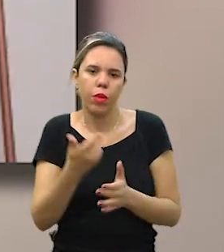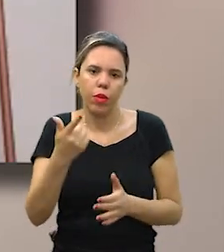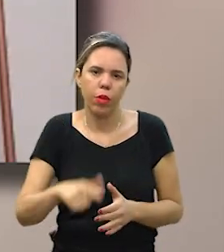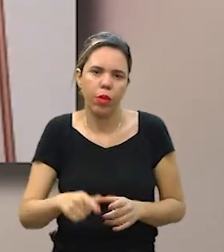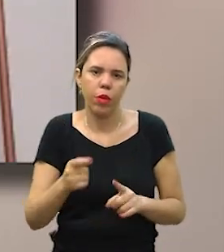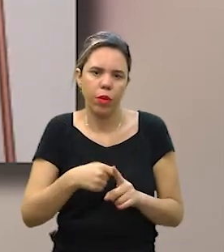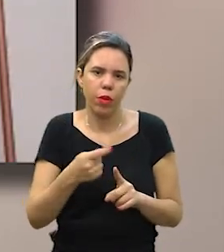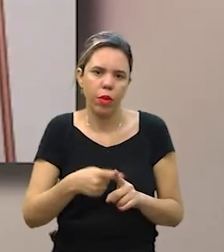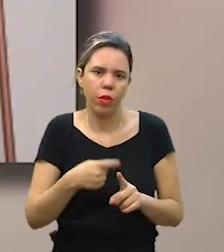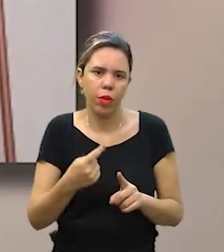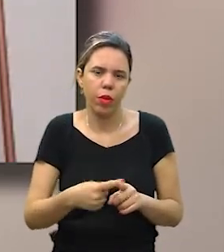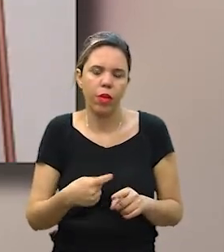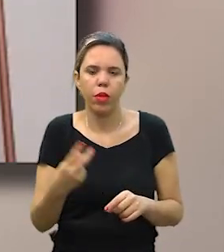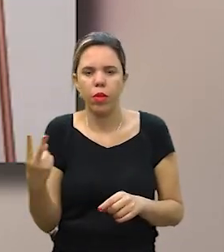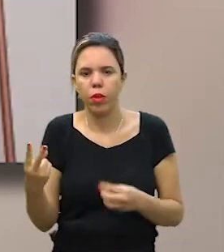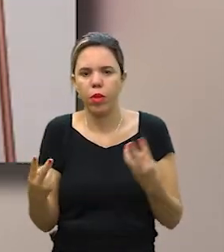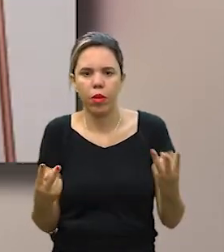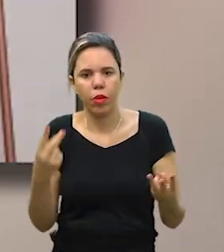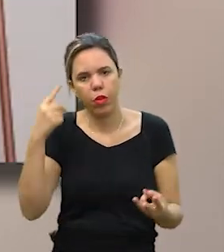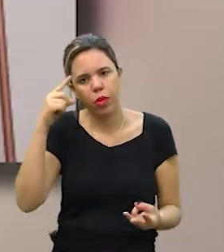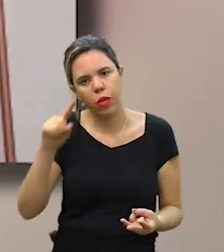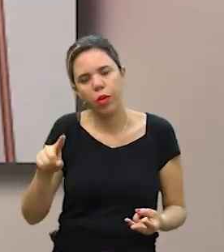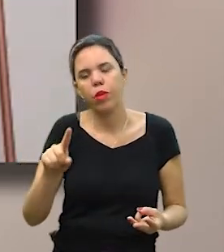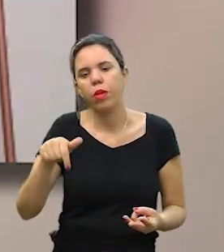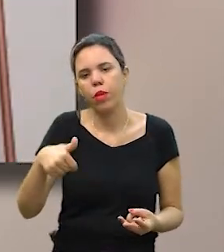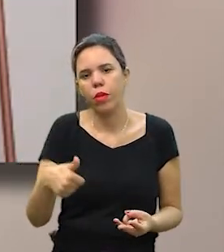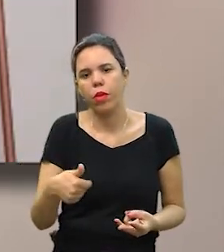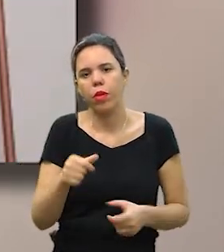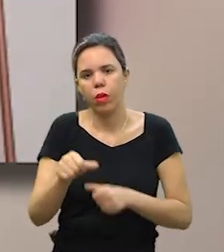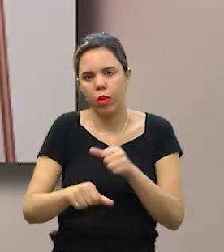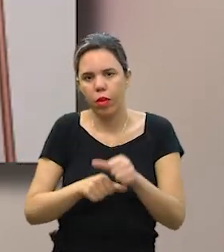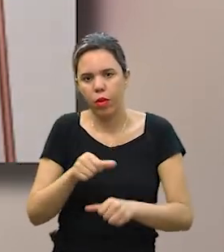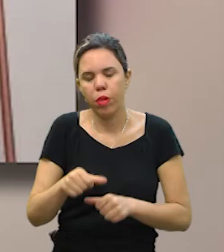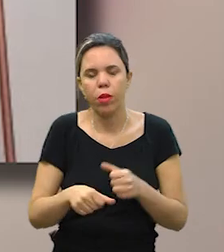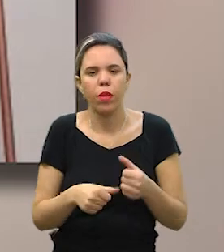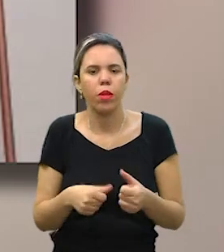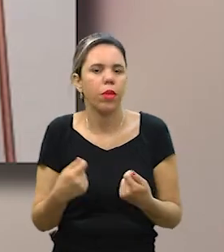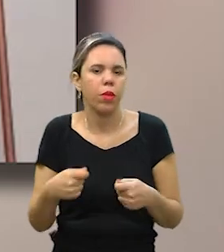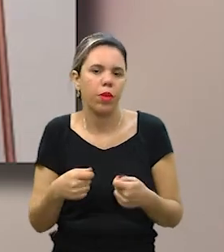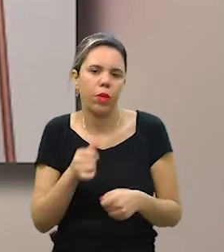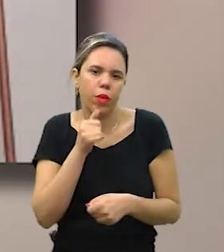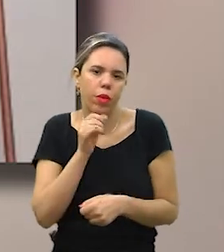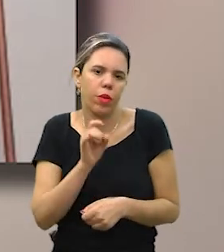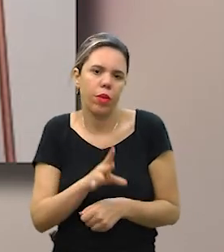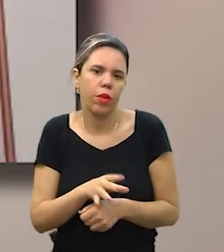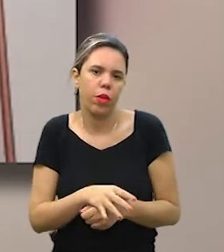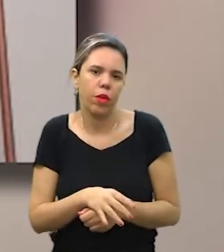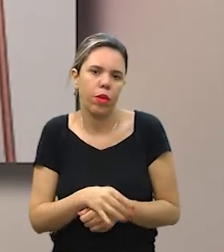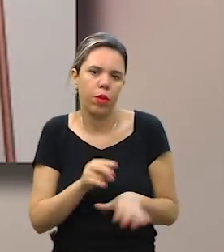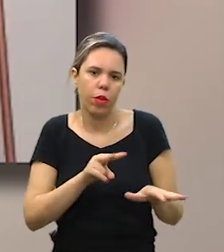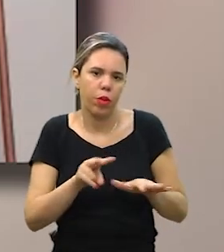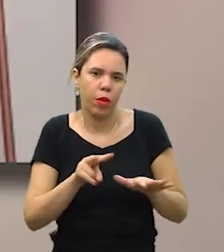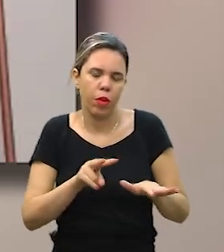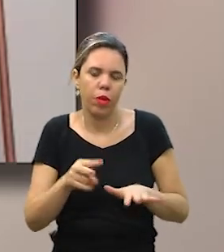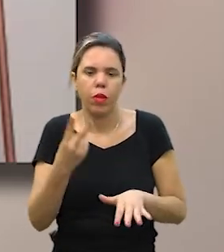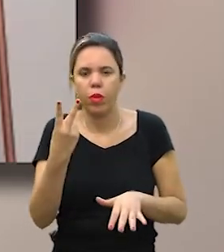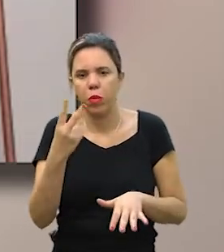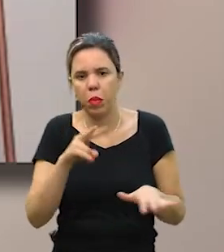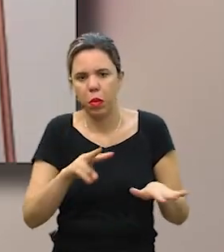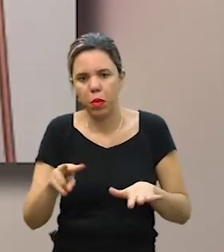até repetir a banana por 2, 3 dias, mas aí depois você troca. Não precisa ser